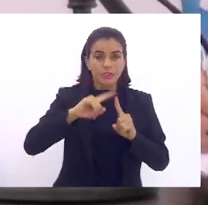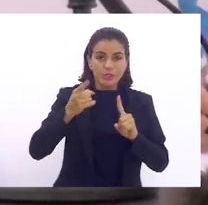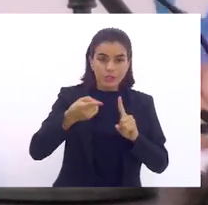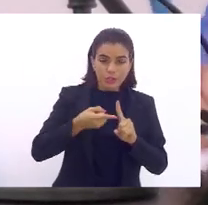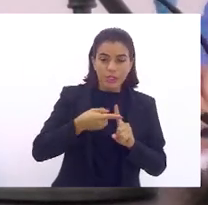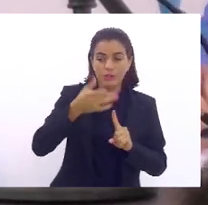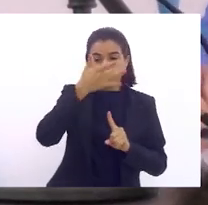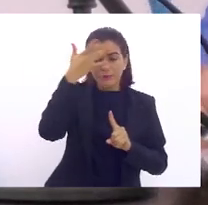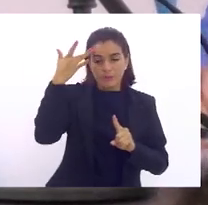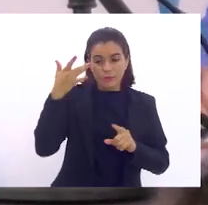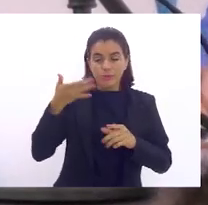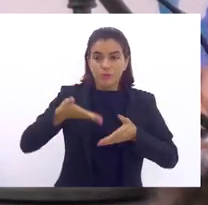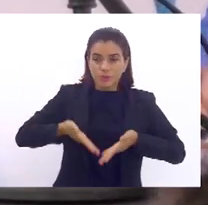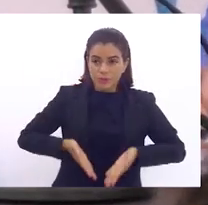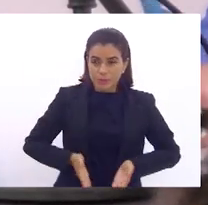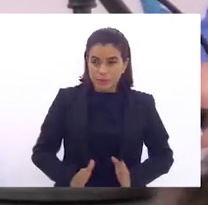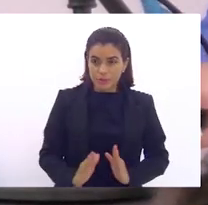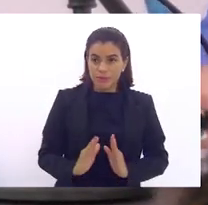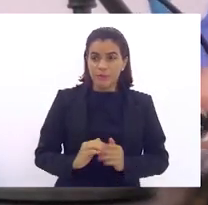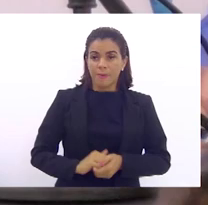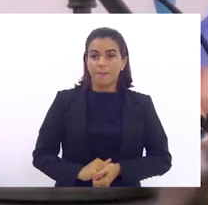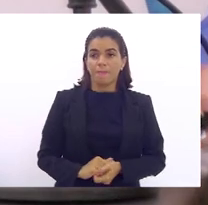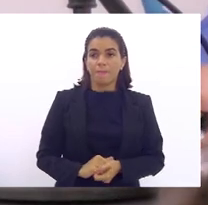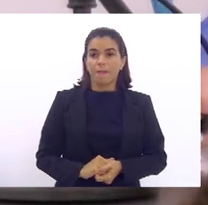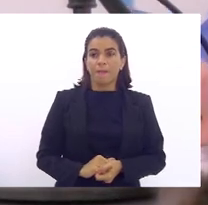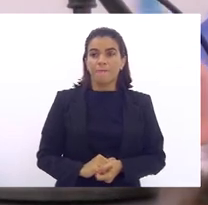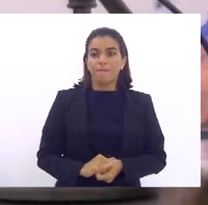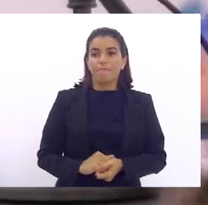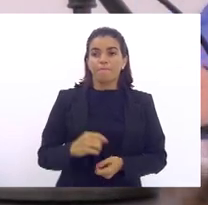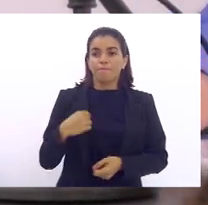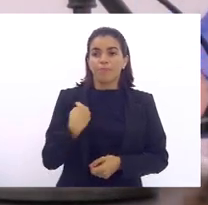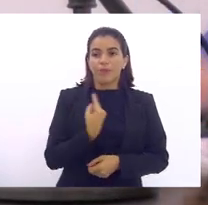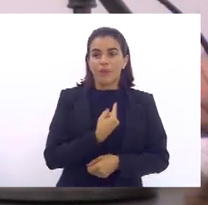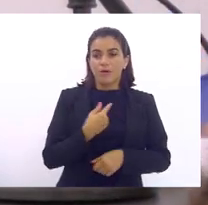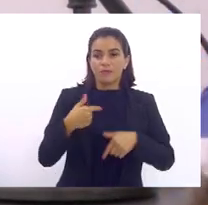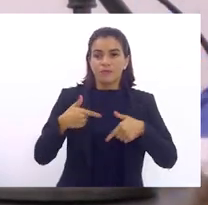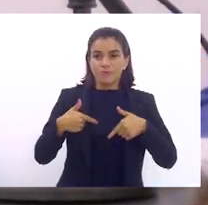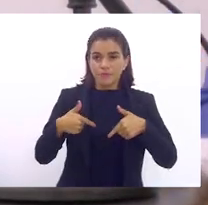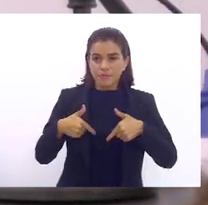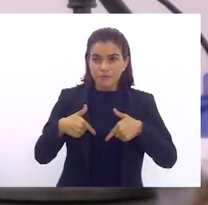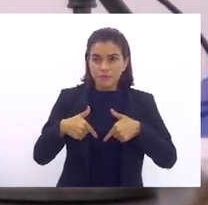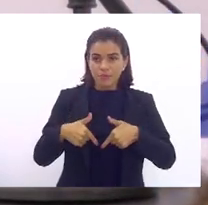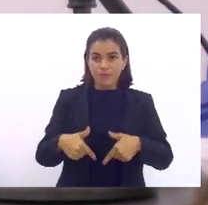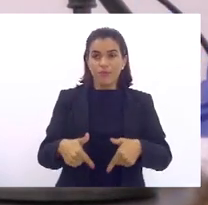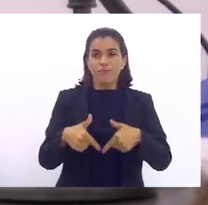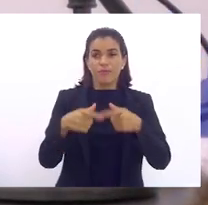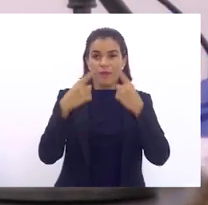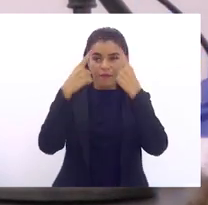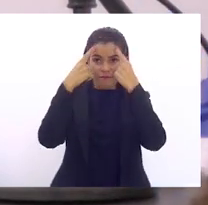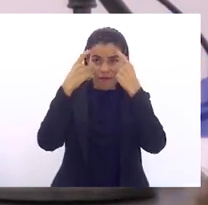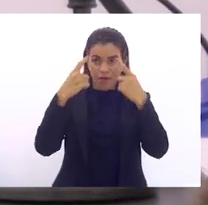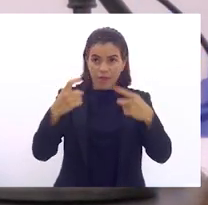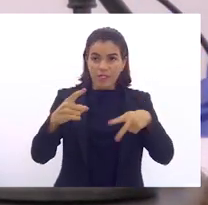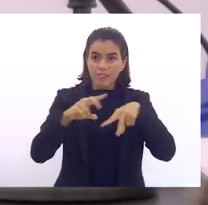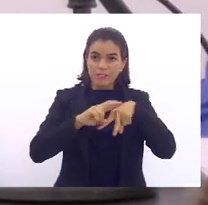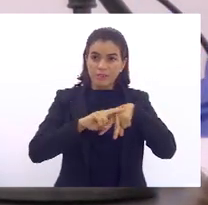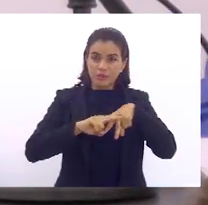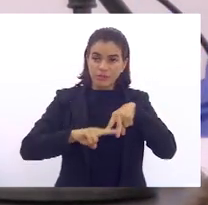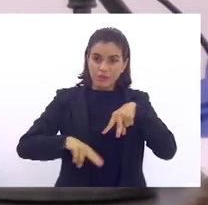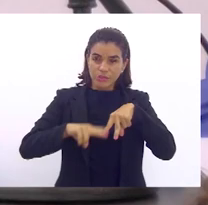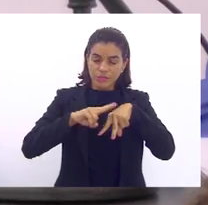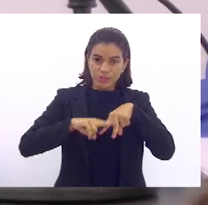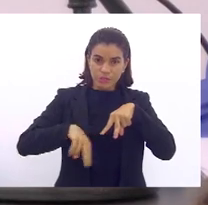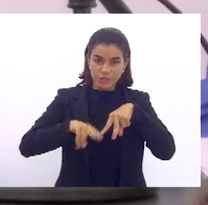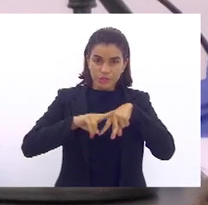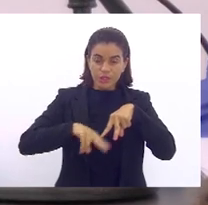Eh eh a gente atua também no âmbito das violências de gênero fora do